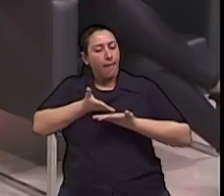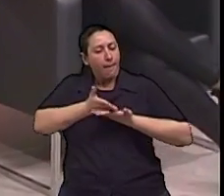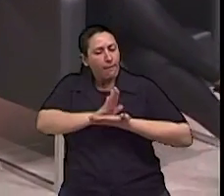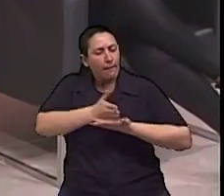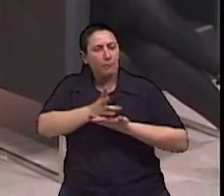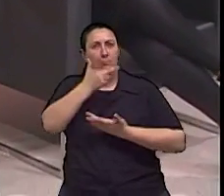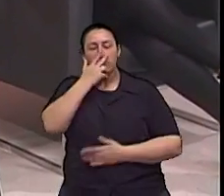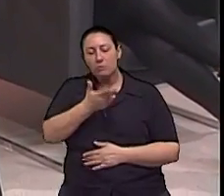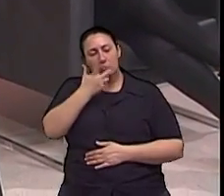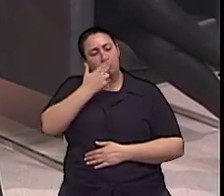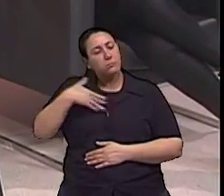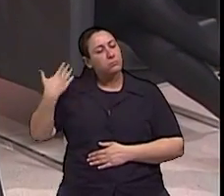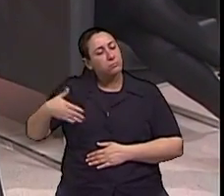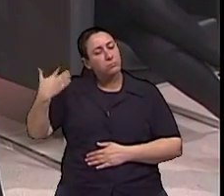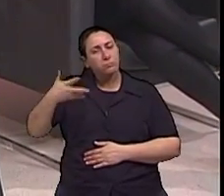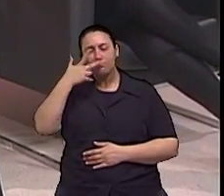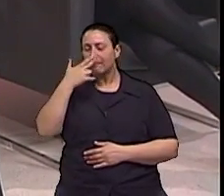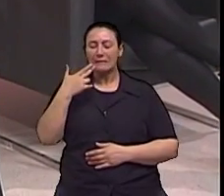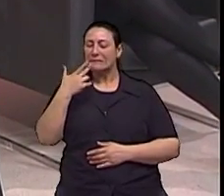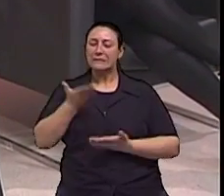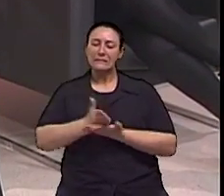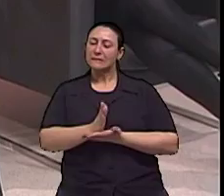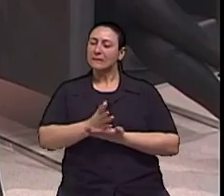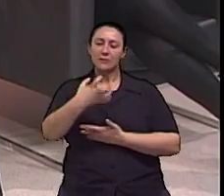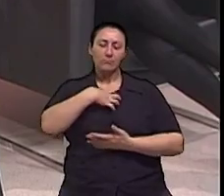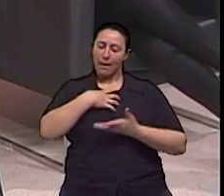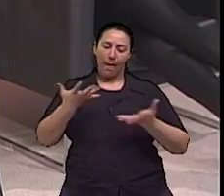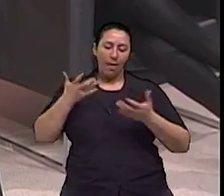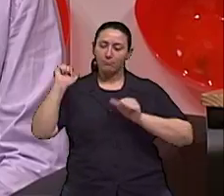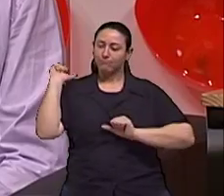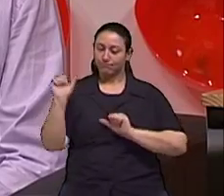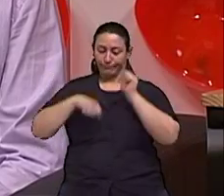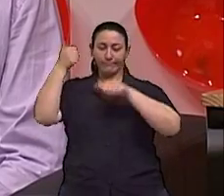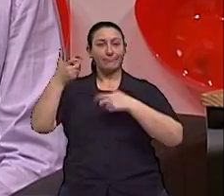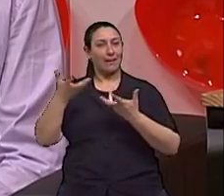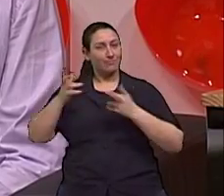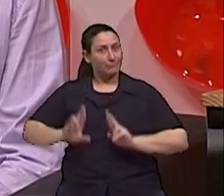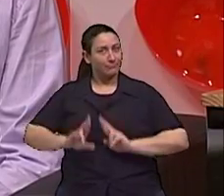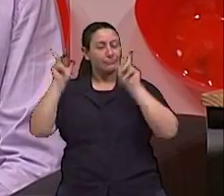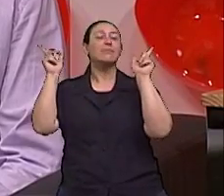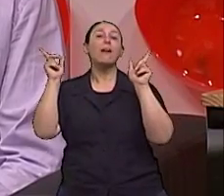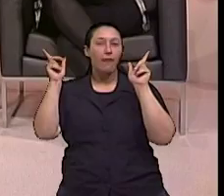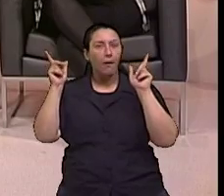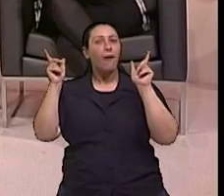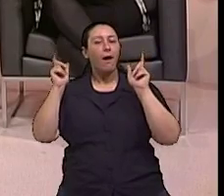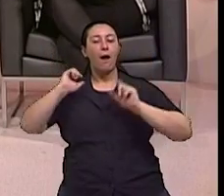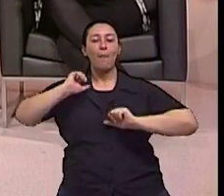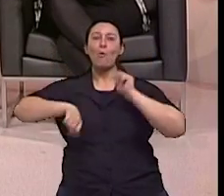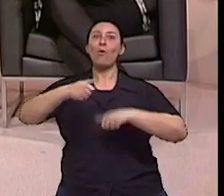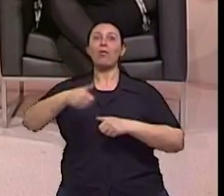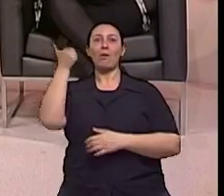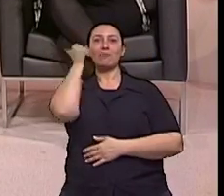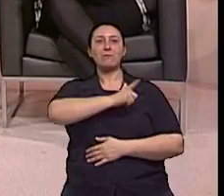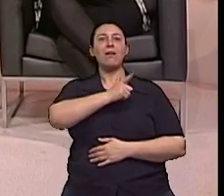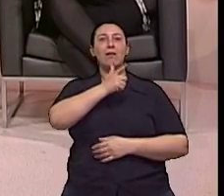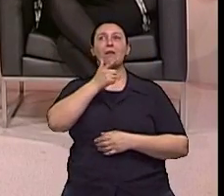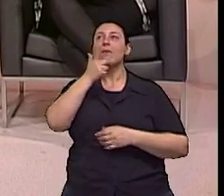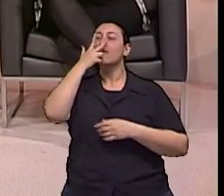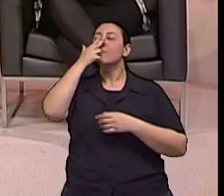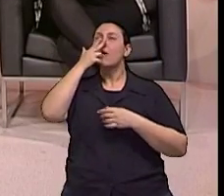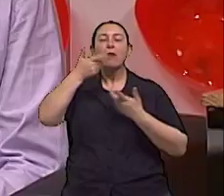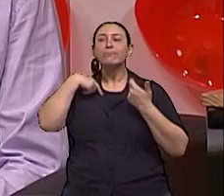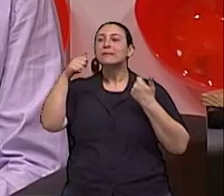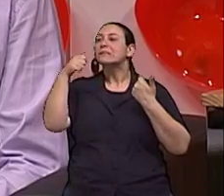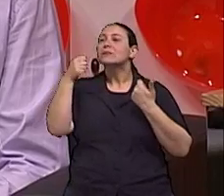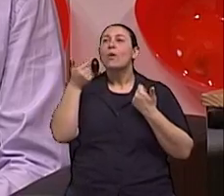dizer isso? É, uma desacomodação. Uma desacomodação. Né? Exato. Que me traz um desassossego, isso. Eu tenho que mudar. Exato. O ser humano, ele